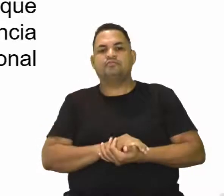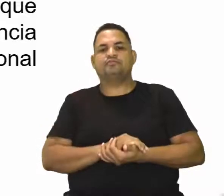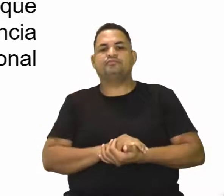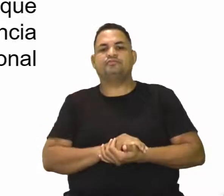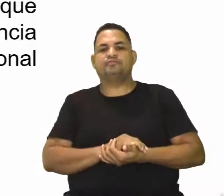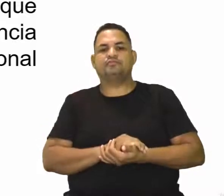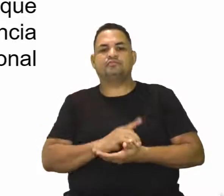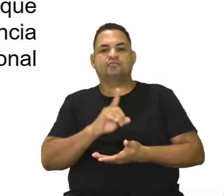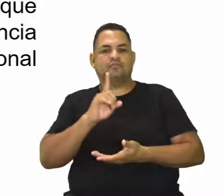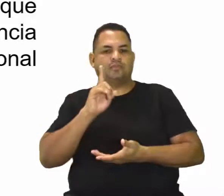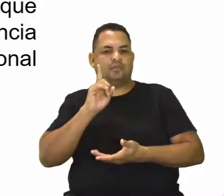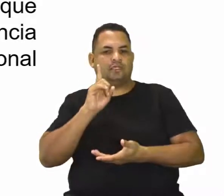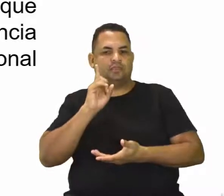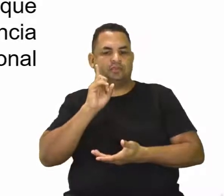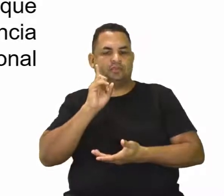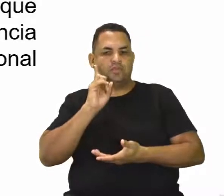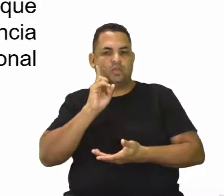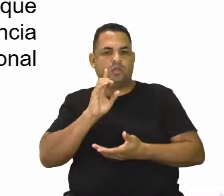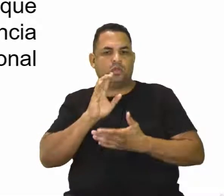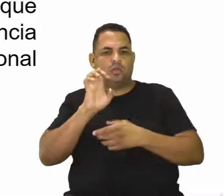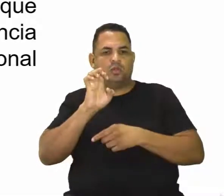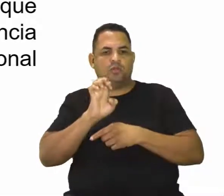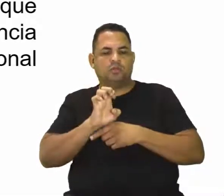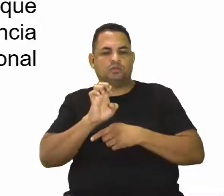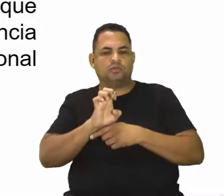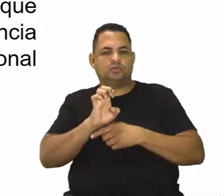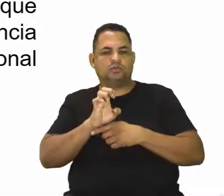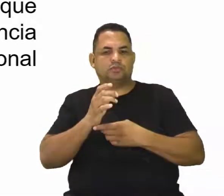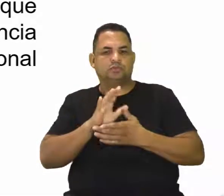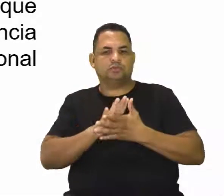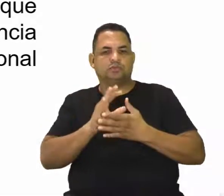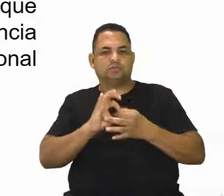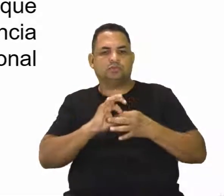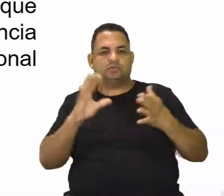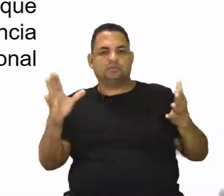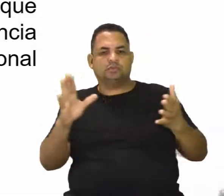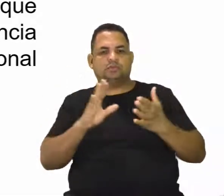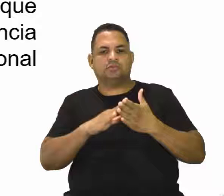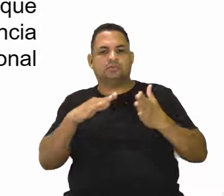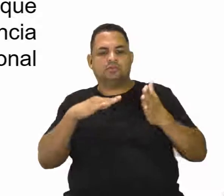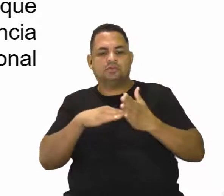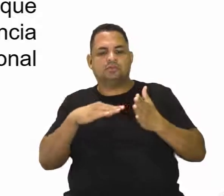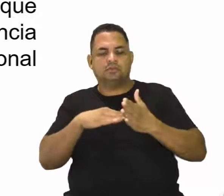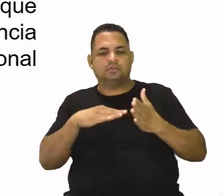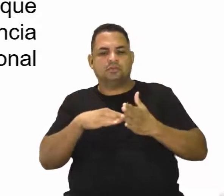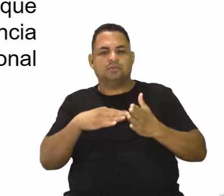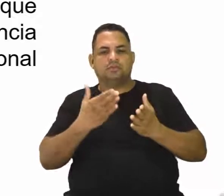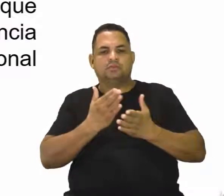e os Estados Unidos abandonam gradativamente as barreiras